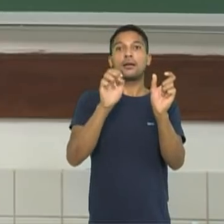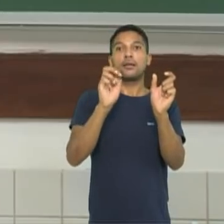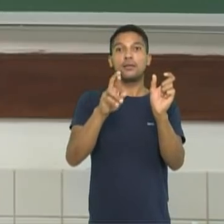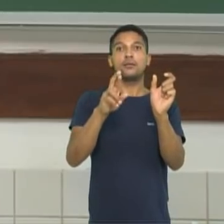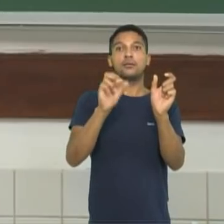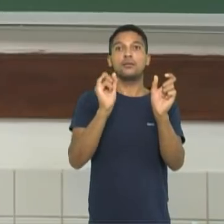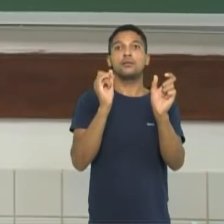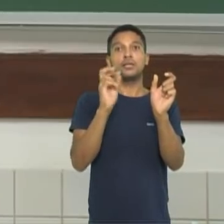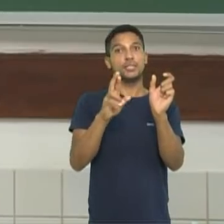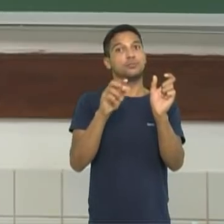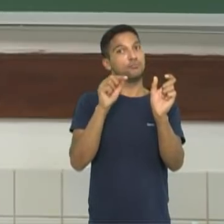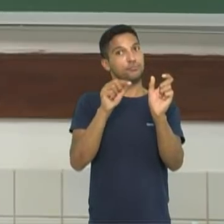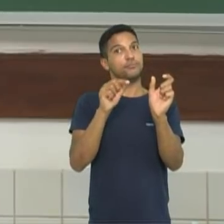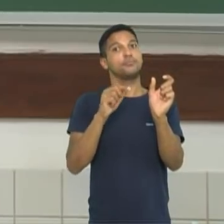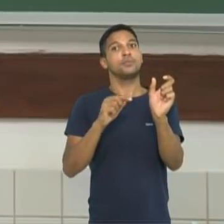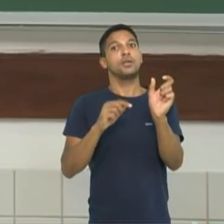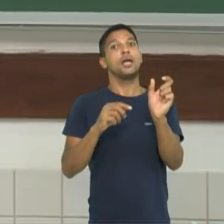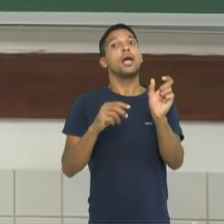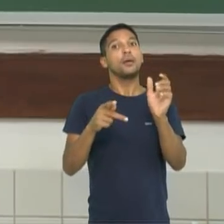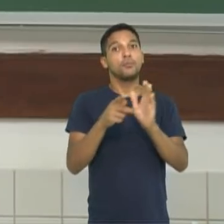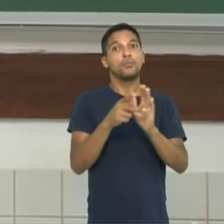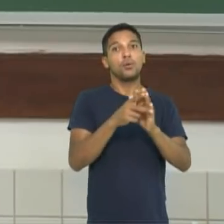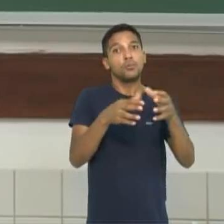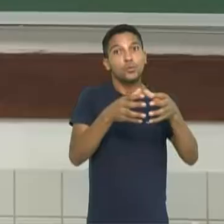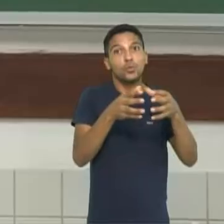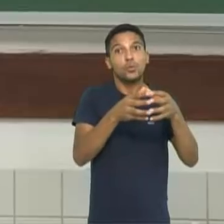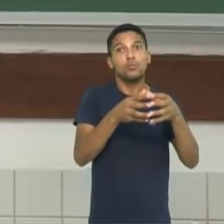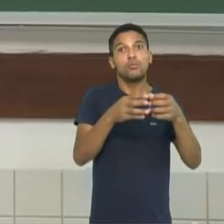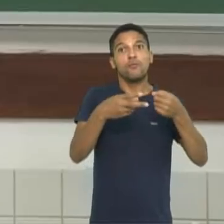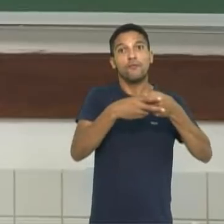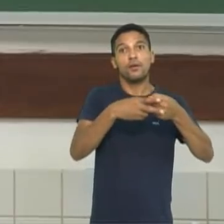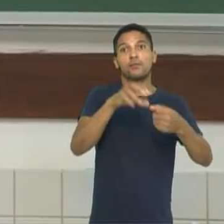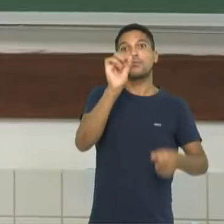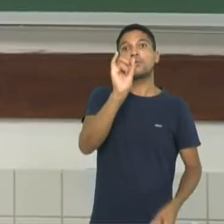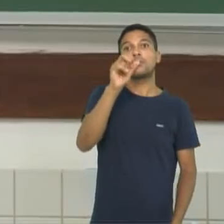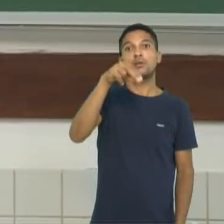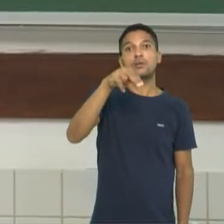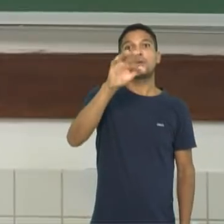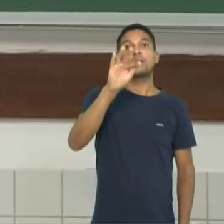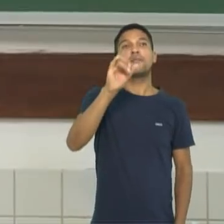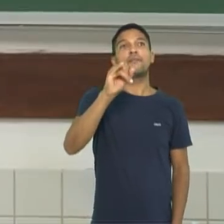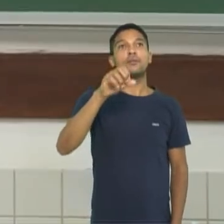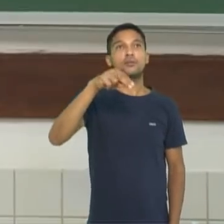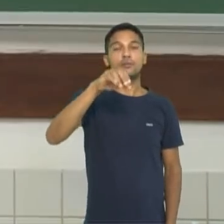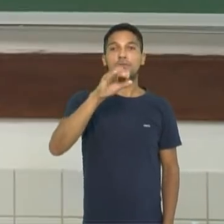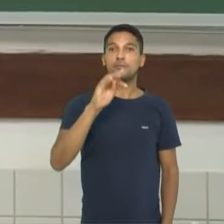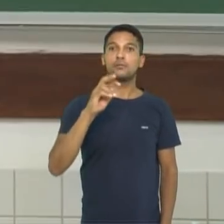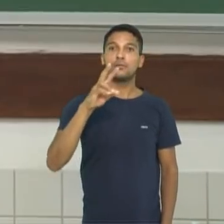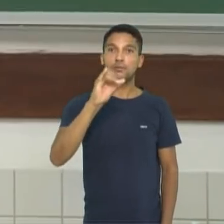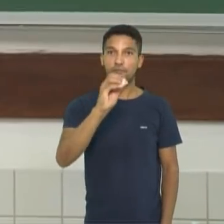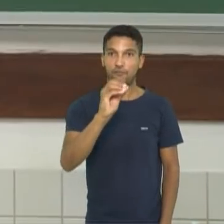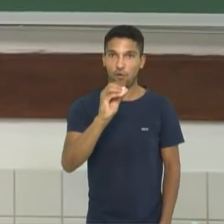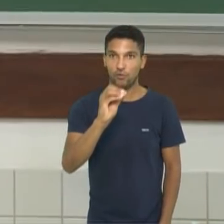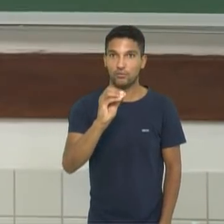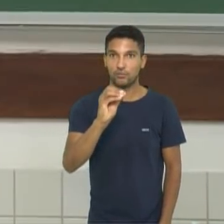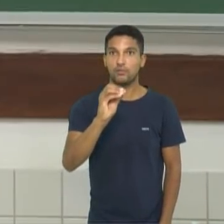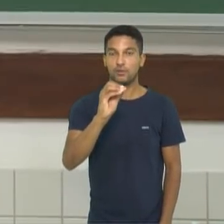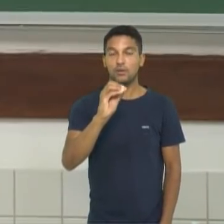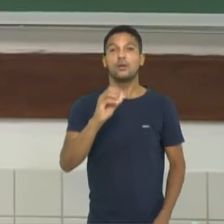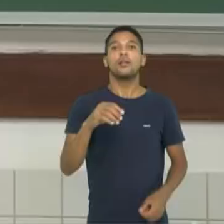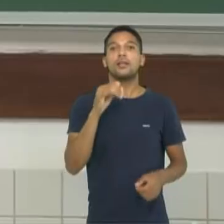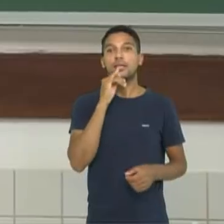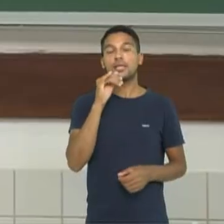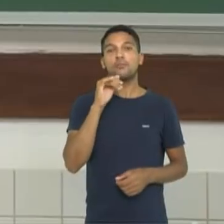eu estou falando o verbo no infinitivo, que a gente diz é o nome do verbo, né? Quando eu digo eu estudo, eu estou